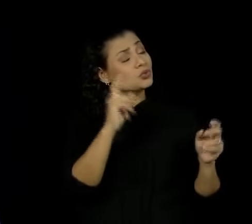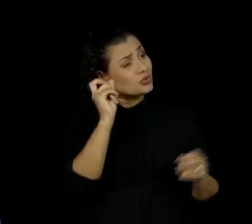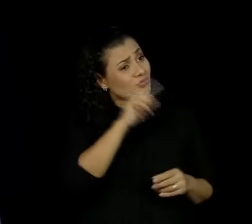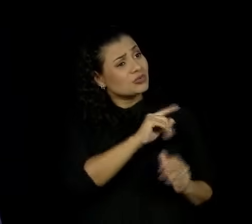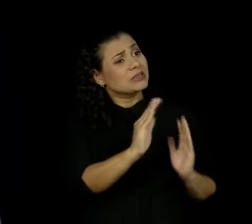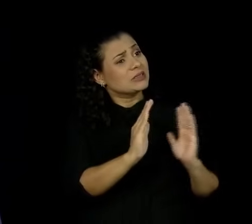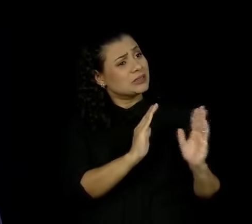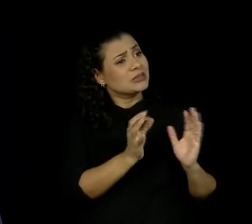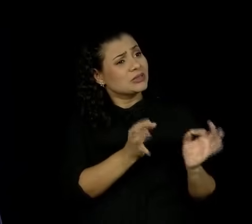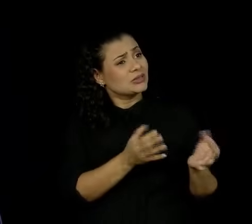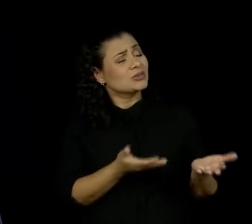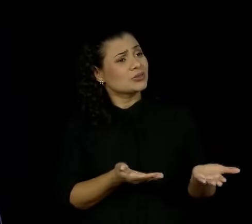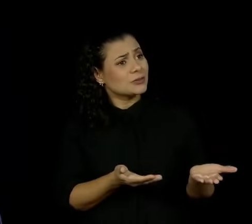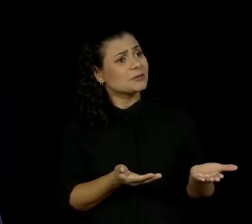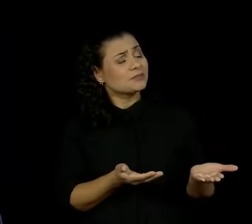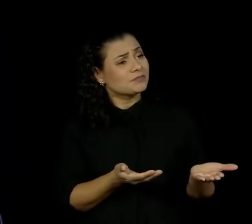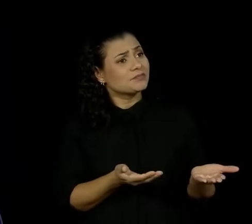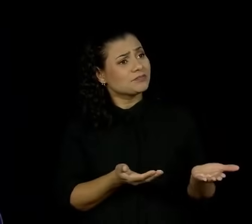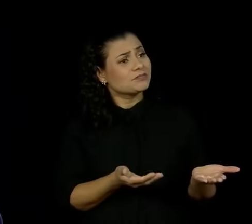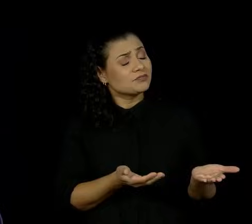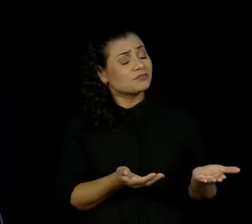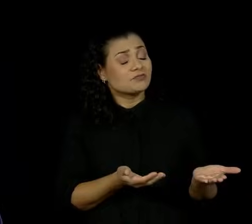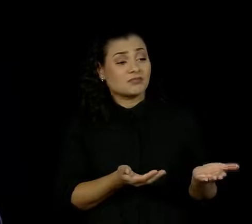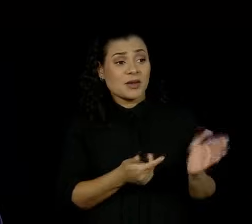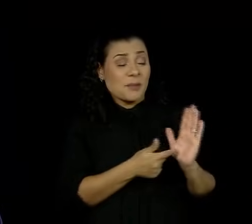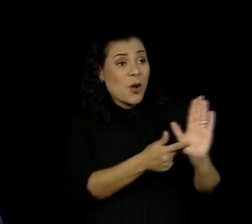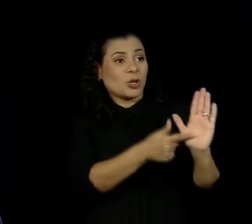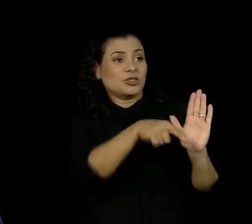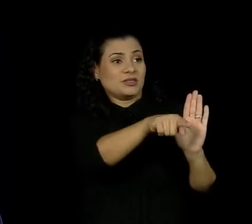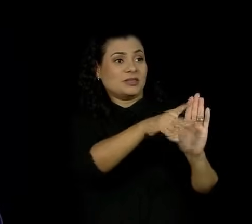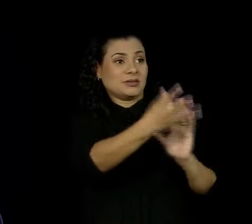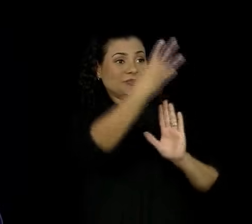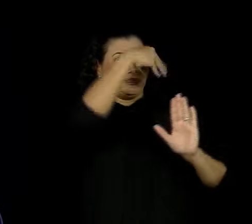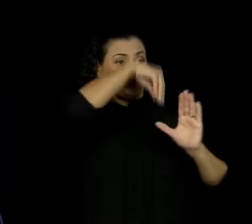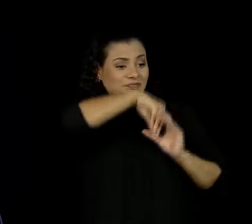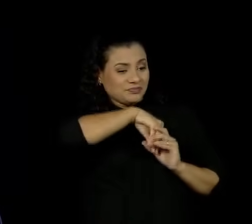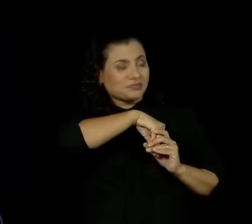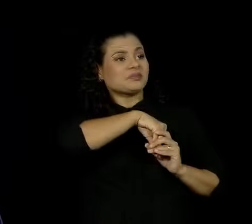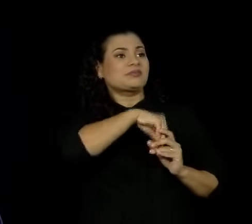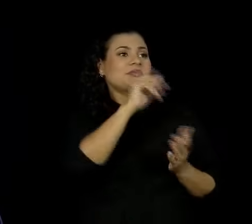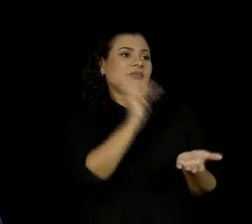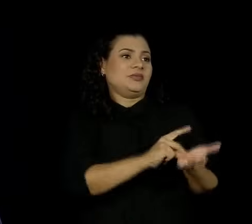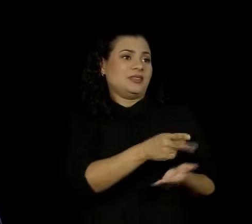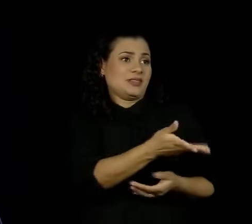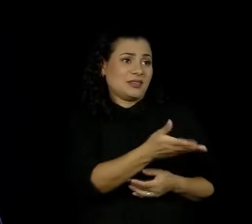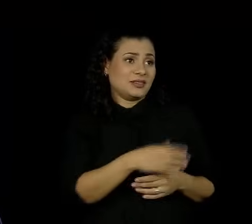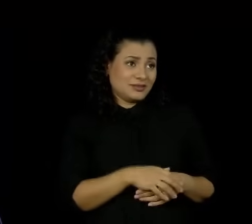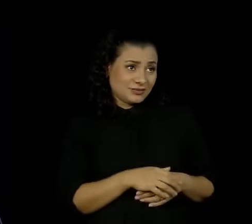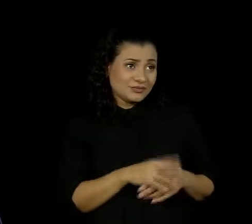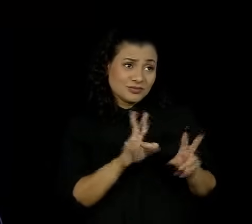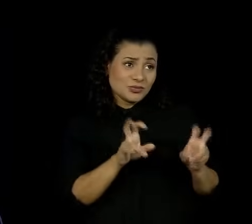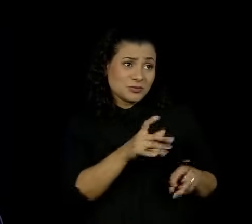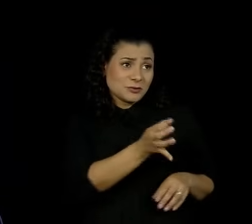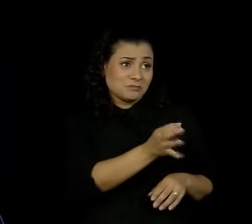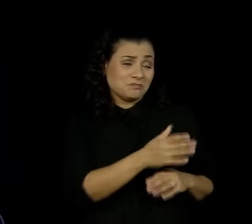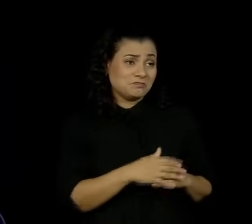né? E isso eu acho que já revela muito da sua verdade sobre esse assunto,